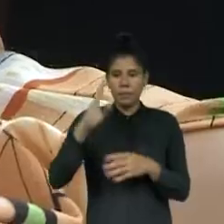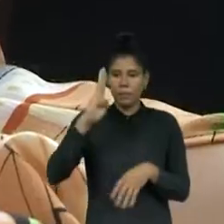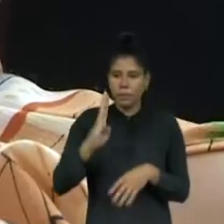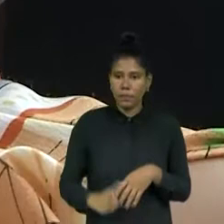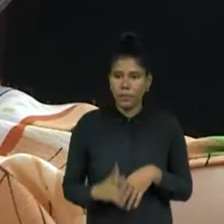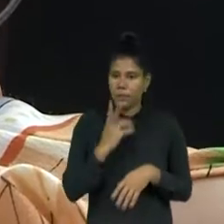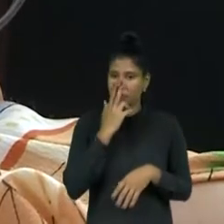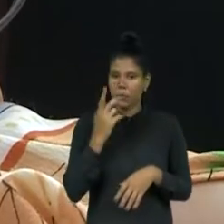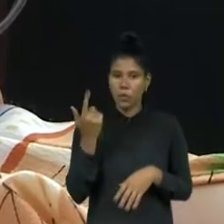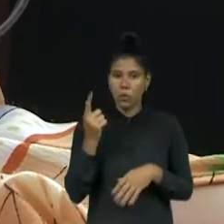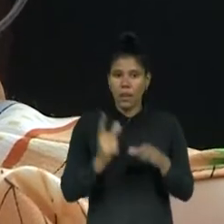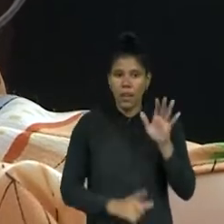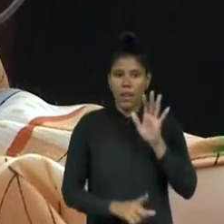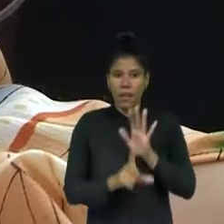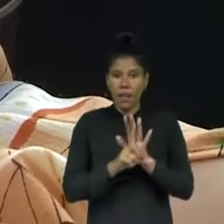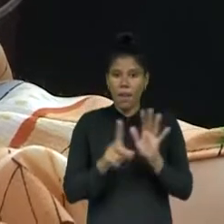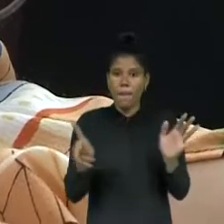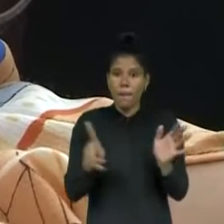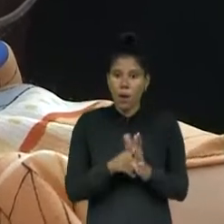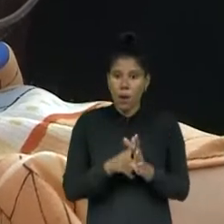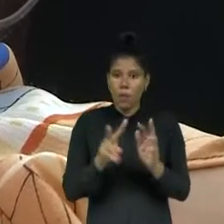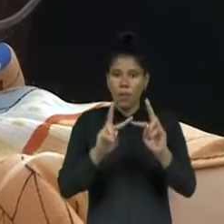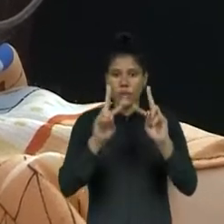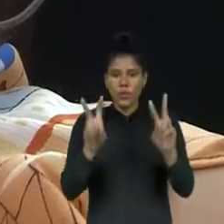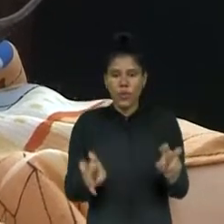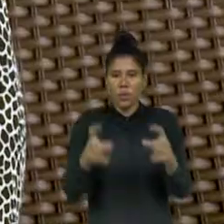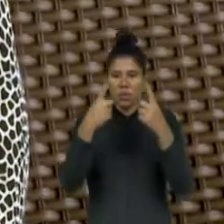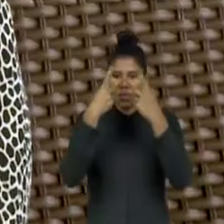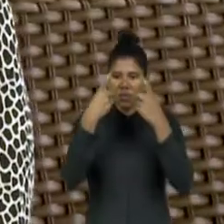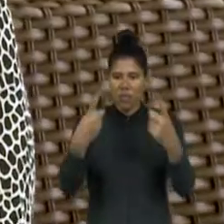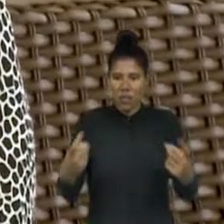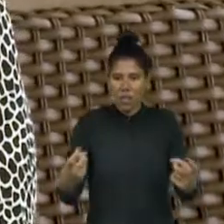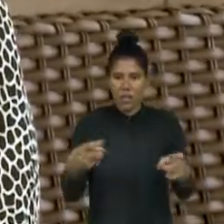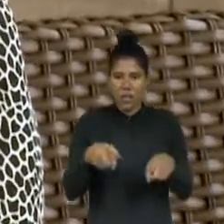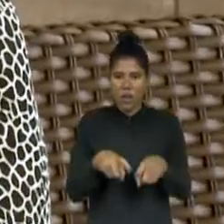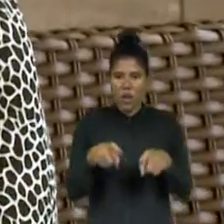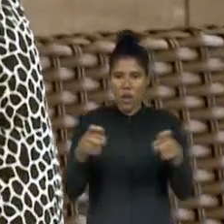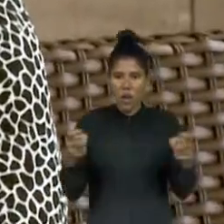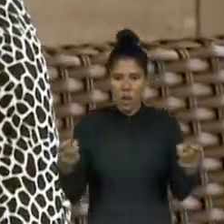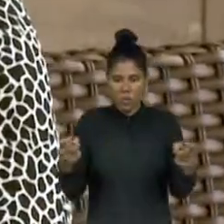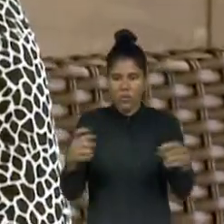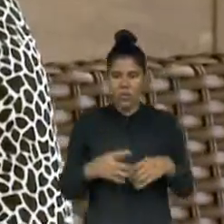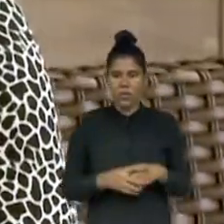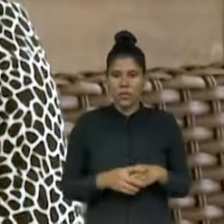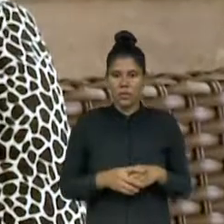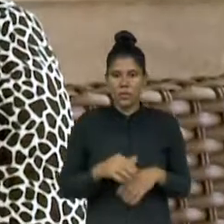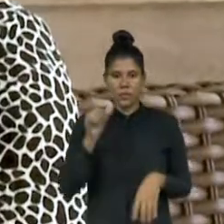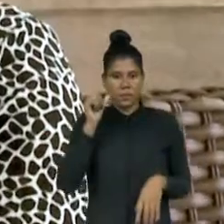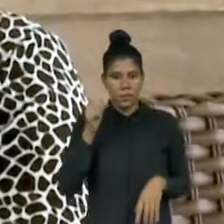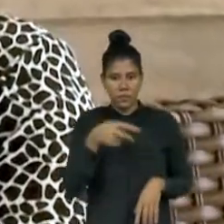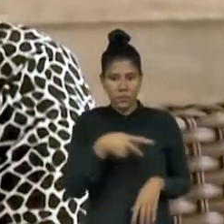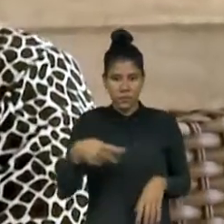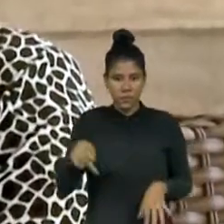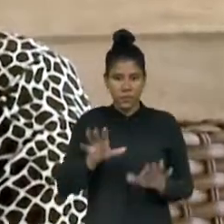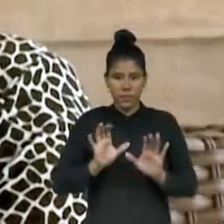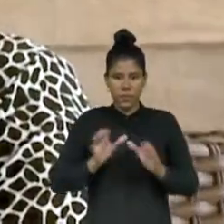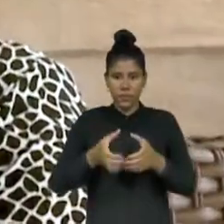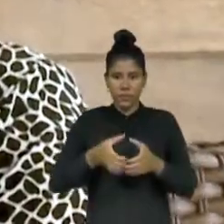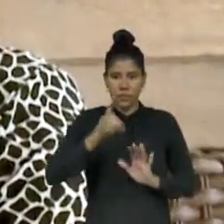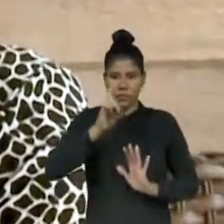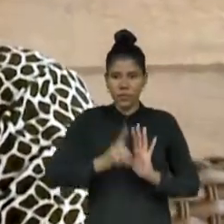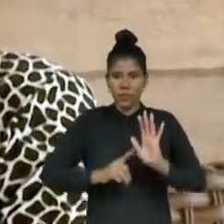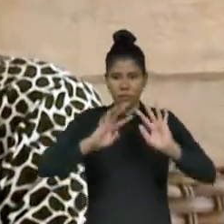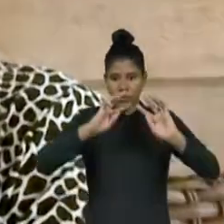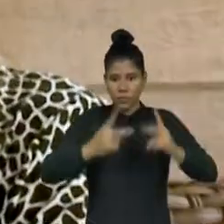uma legislação específica sobre violência obstétrica. É o que destaca a presidente da Comissão de Direitos Humanos